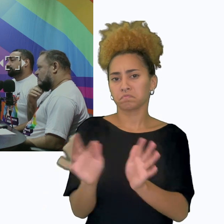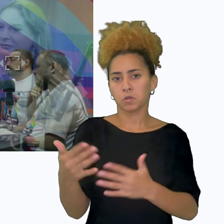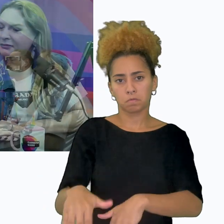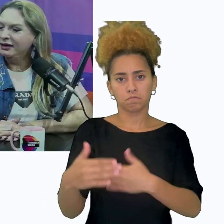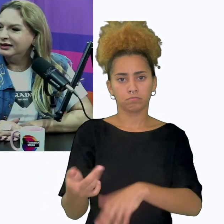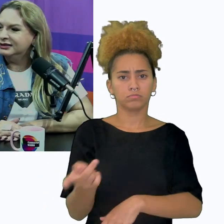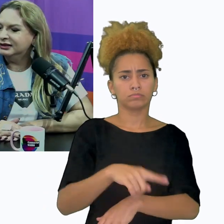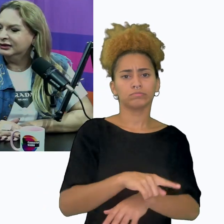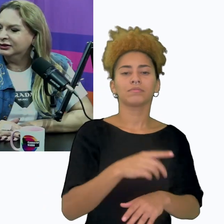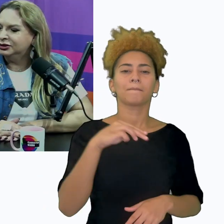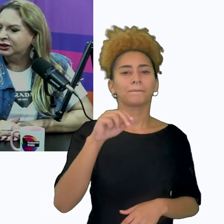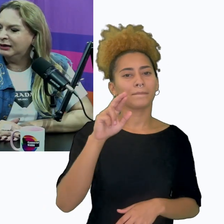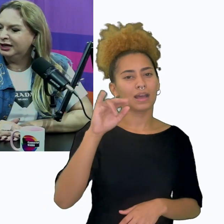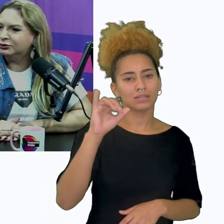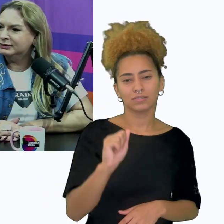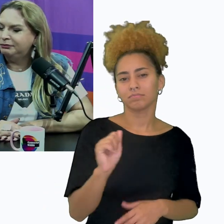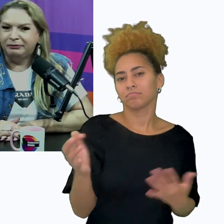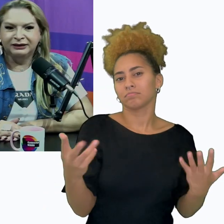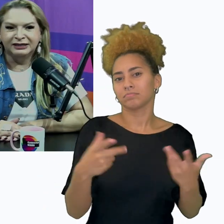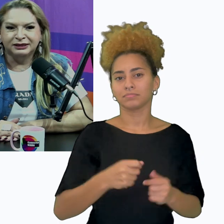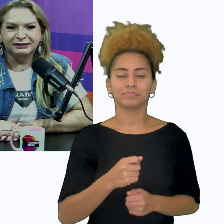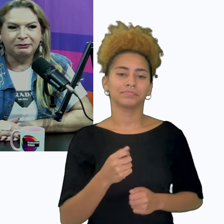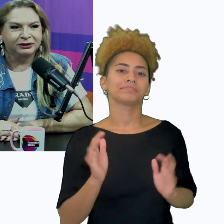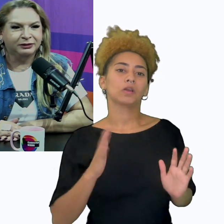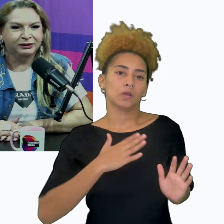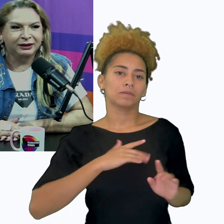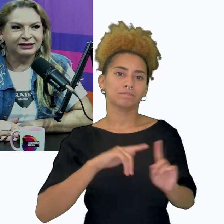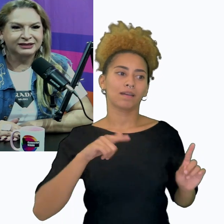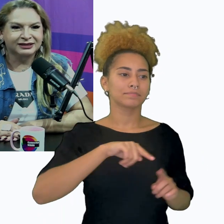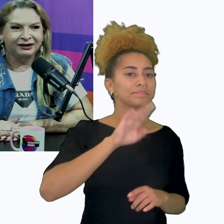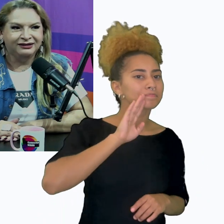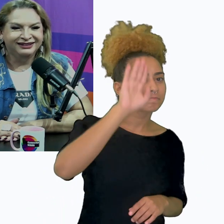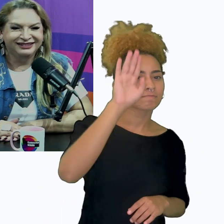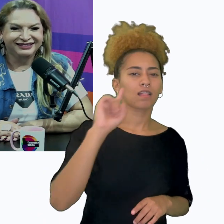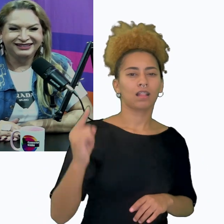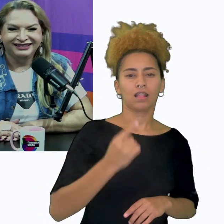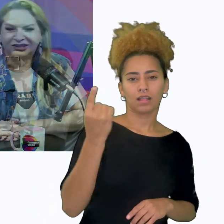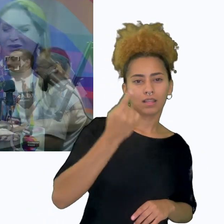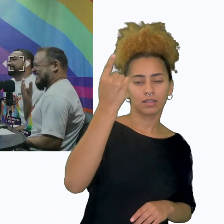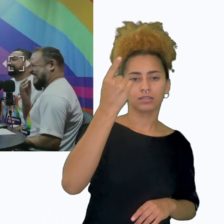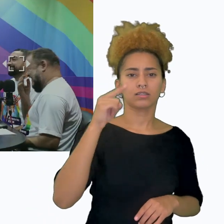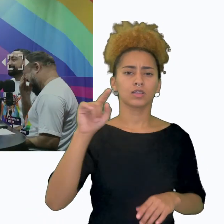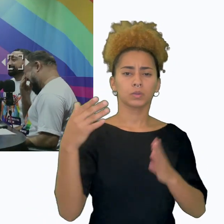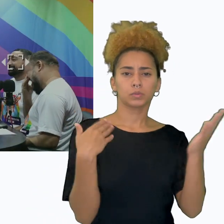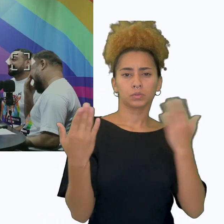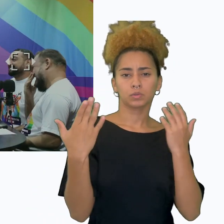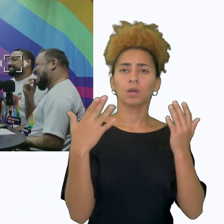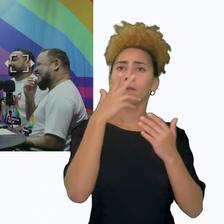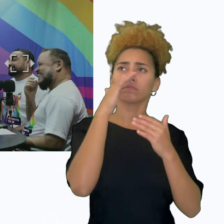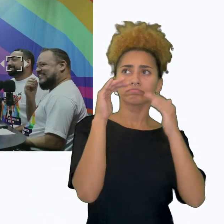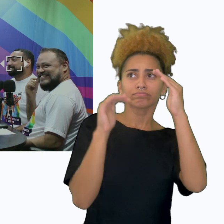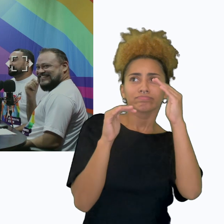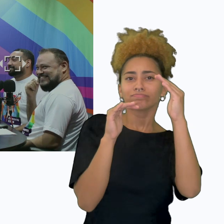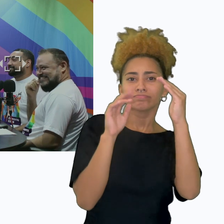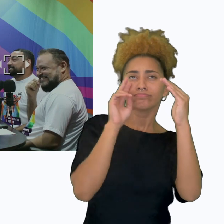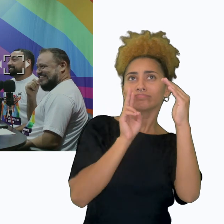era fichinha na frente Imensa. dela. Acho que Ai, tinha eu que adoro a abrir as Márcia, duas- mas ela era as maior. portas da porta pra poder ela passar. Era grandona, era imensa. Ela conversava com vocês,